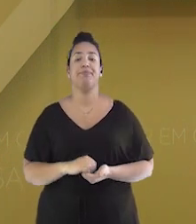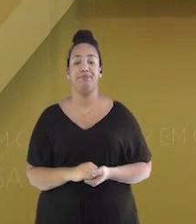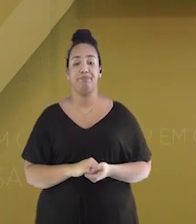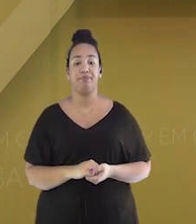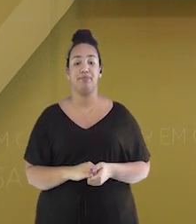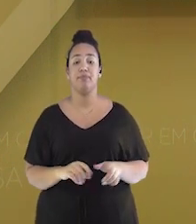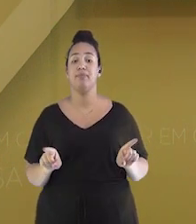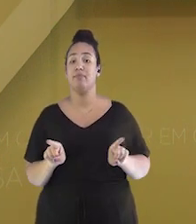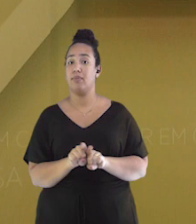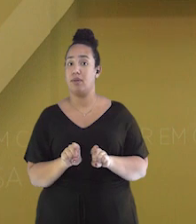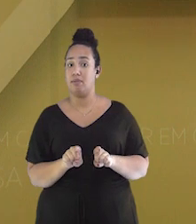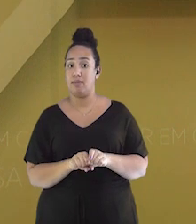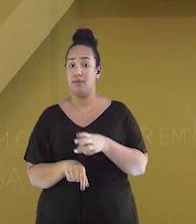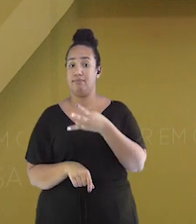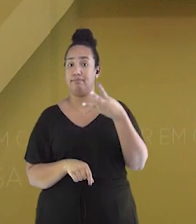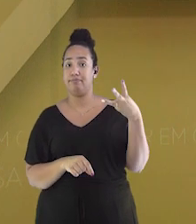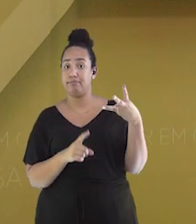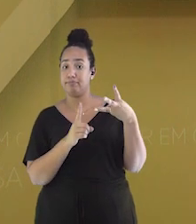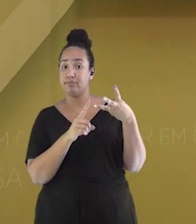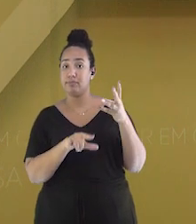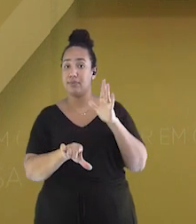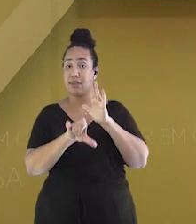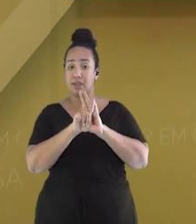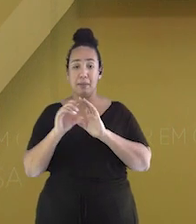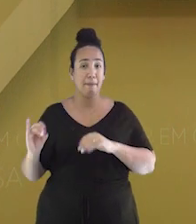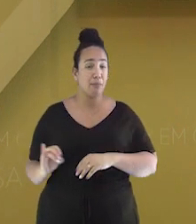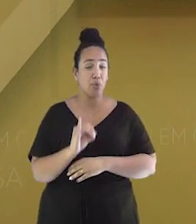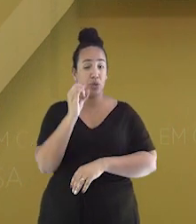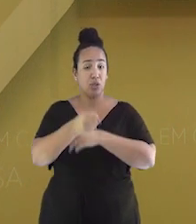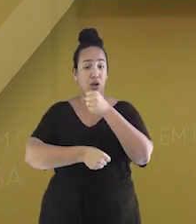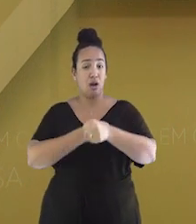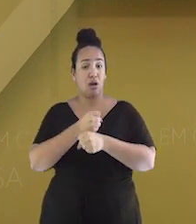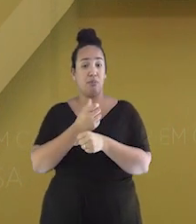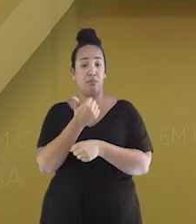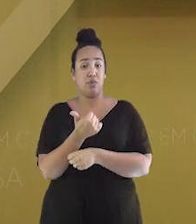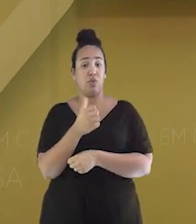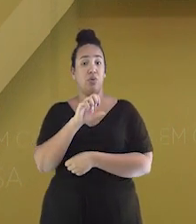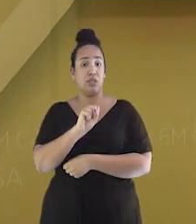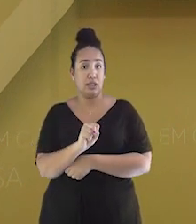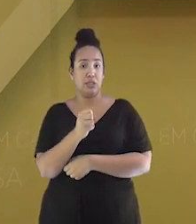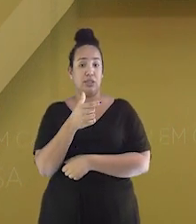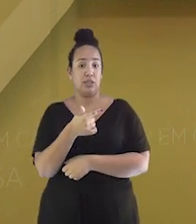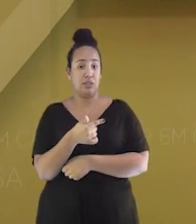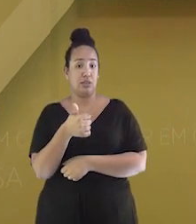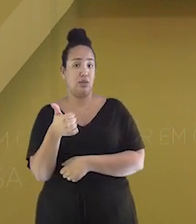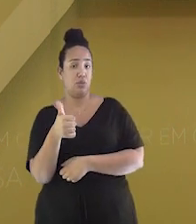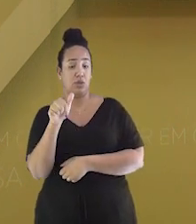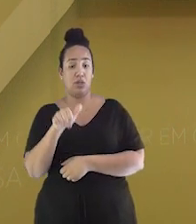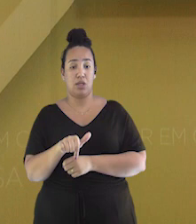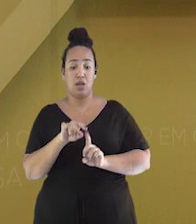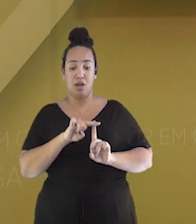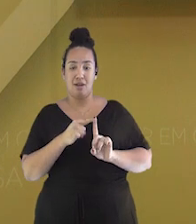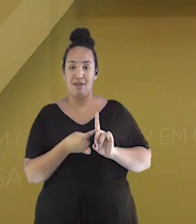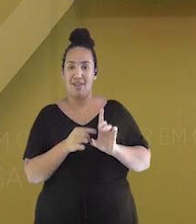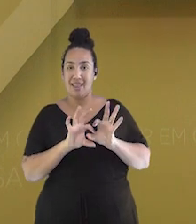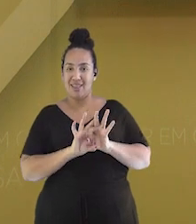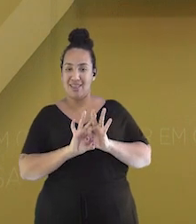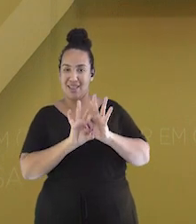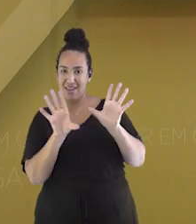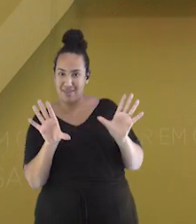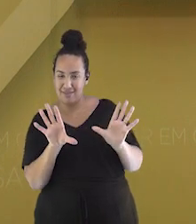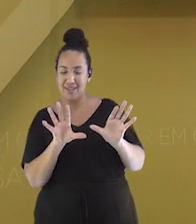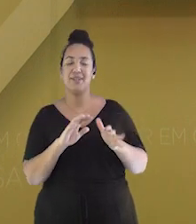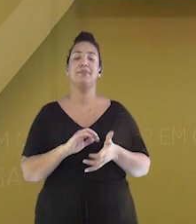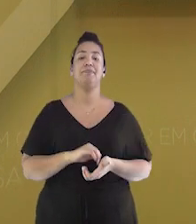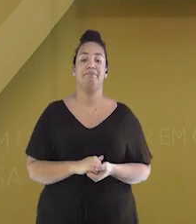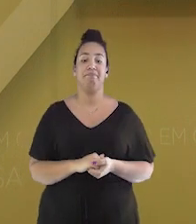muito importante que surgiu em 1871 foi a Lei do Ventre Livre. Vamos conhecer mais sobre ela? Nesse